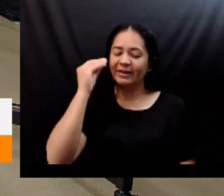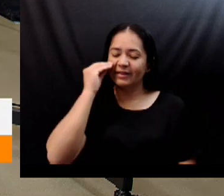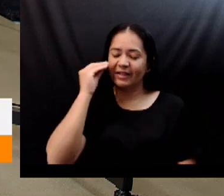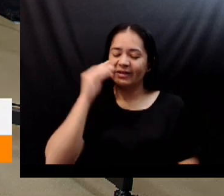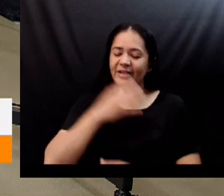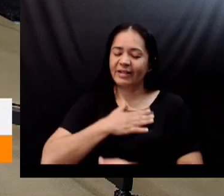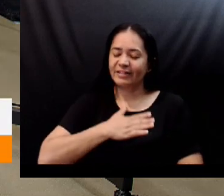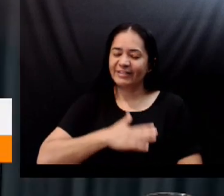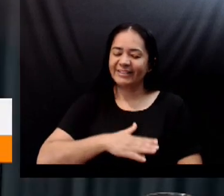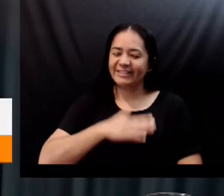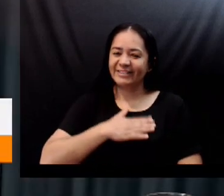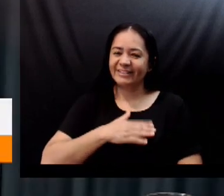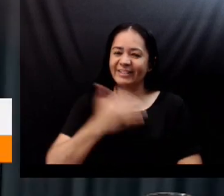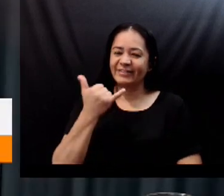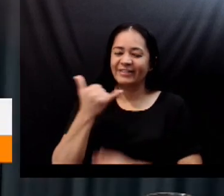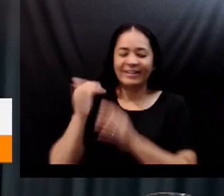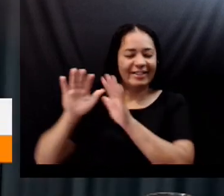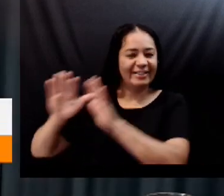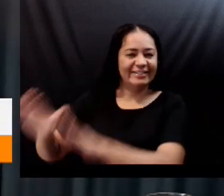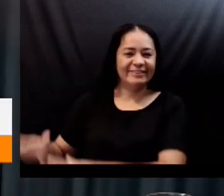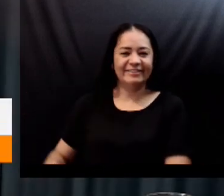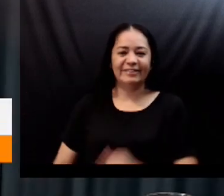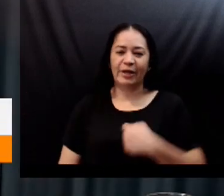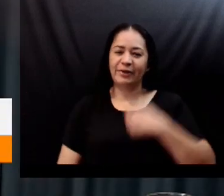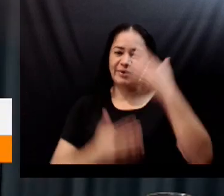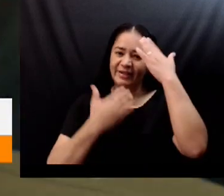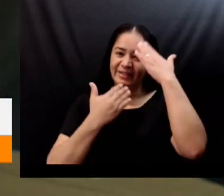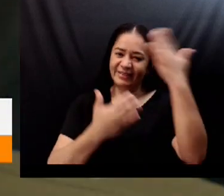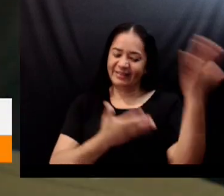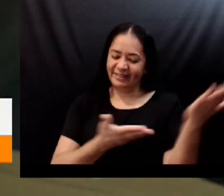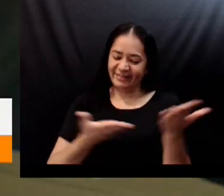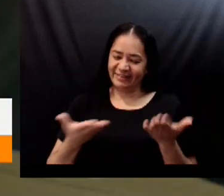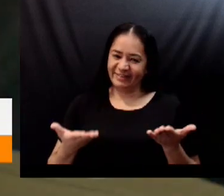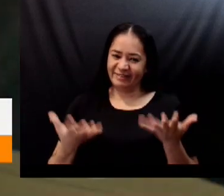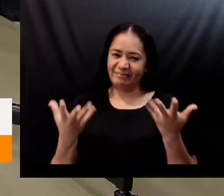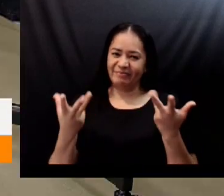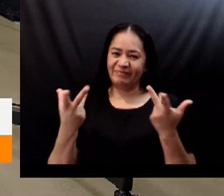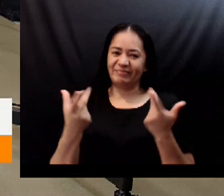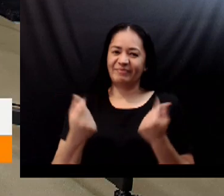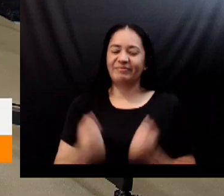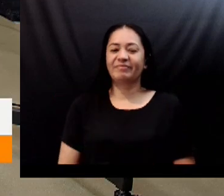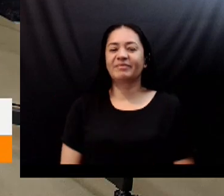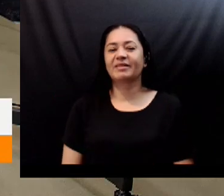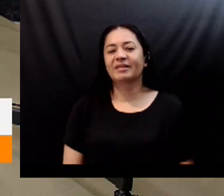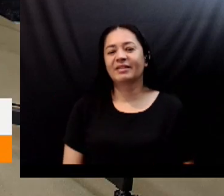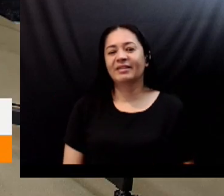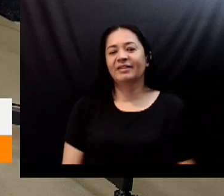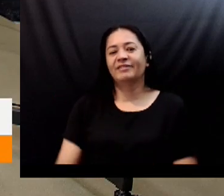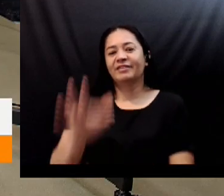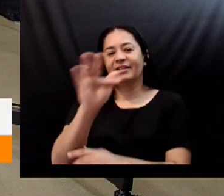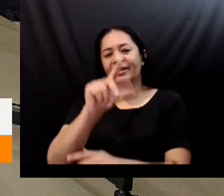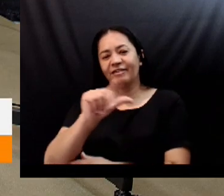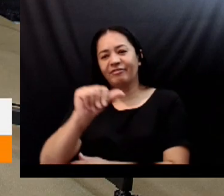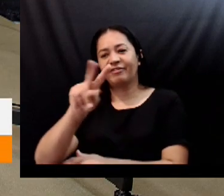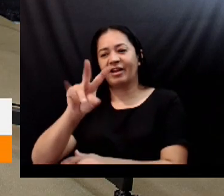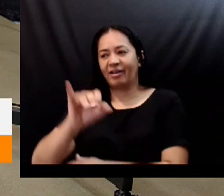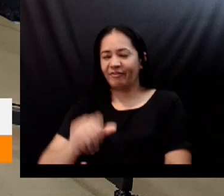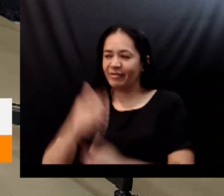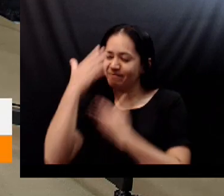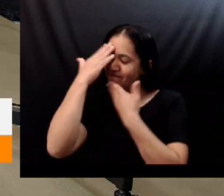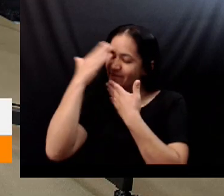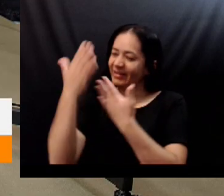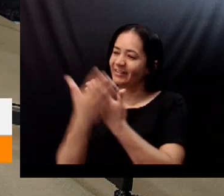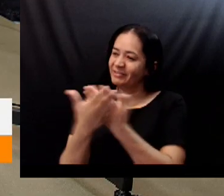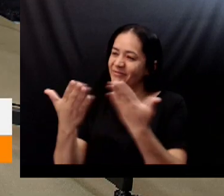viu? Isso, eu que agradeço o convite, muito bom. Ai, maravilhosa, obrigada mesmo. E Flávia, obrigada a você, né, por estar tão cedinho